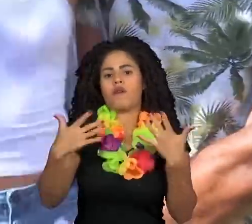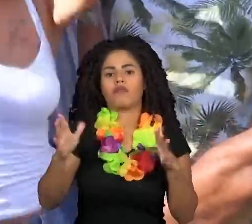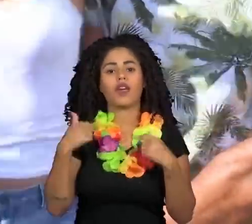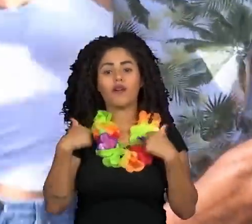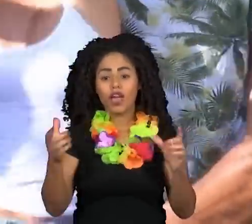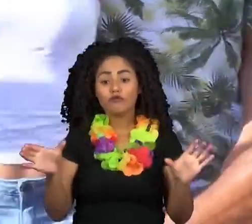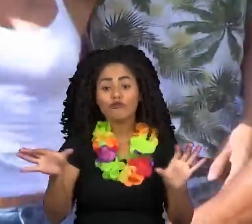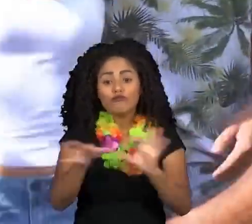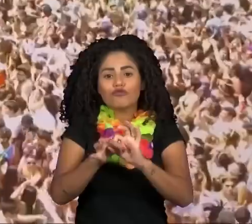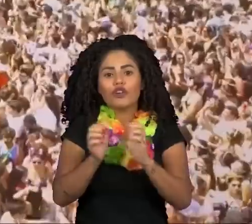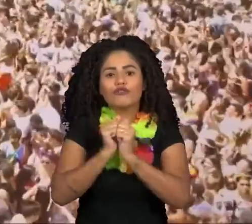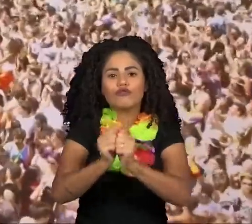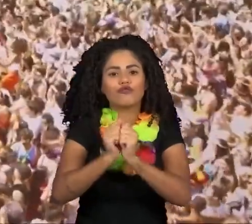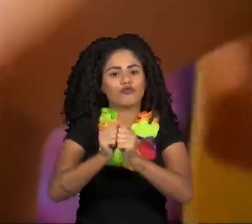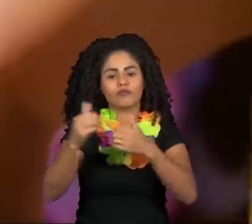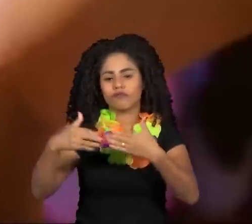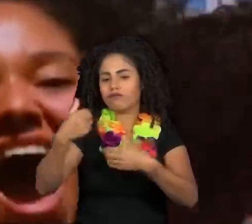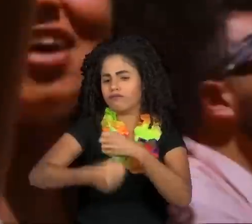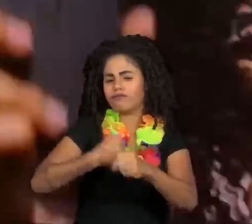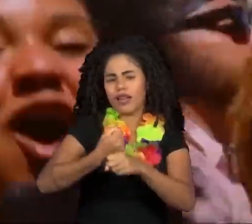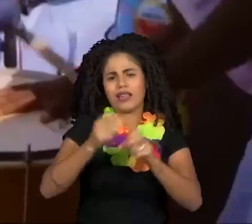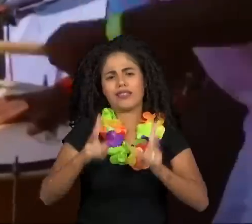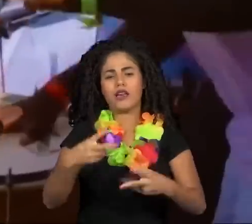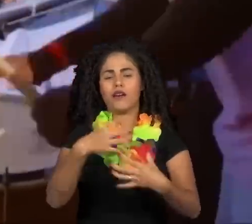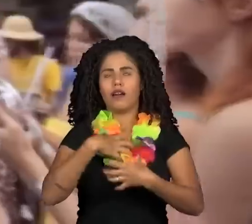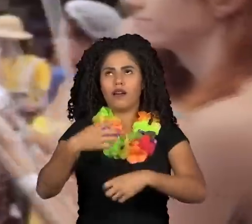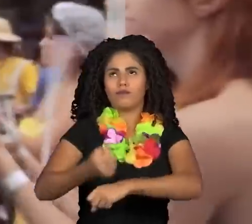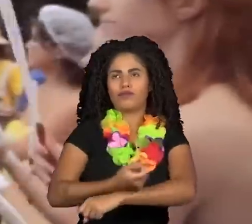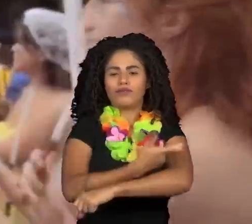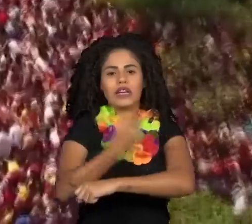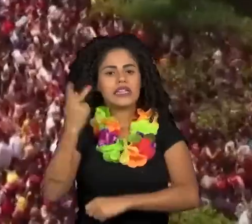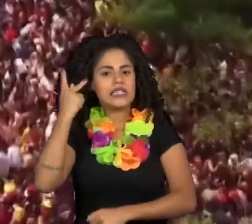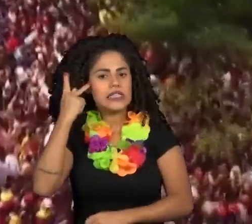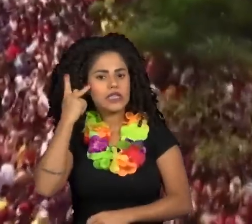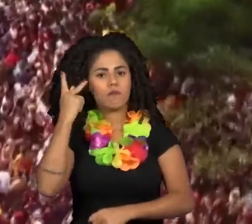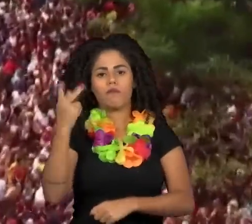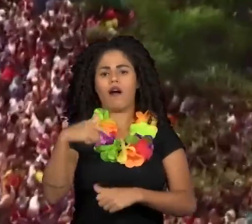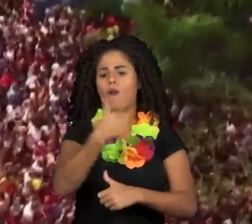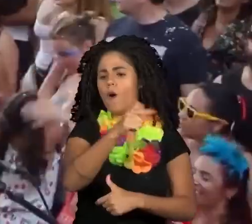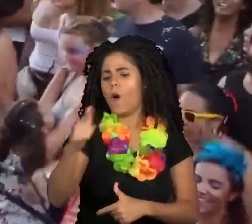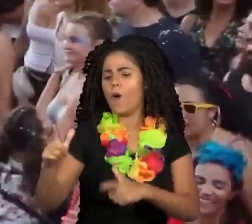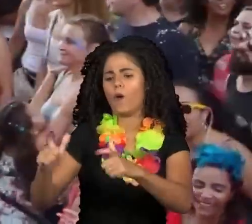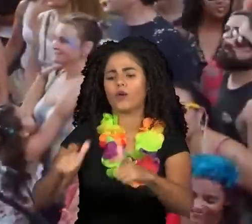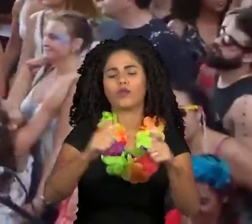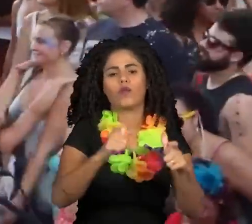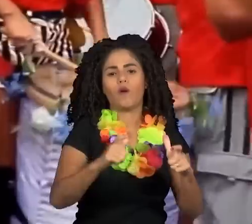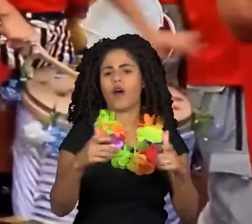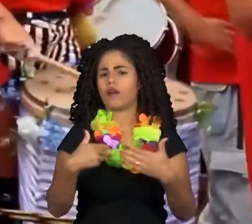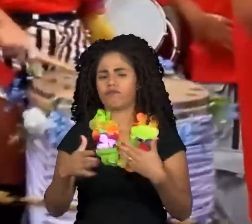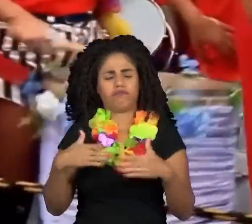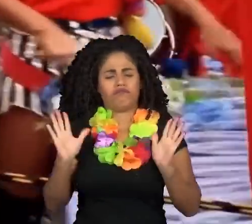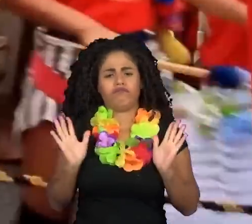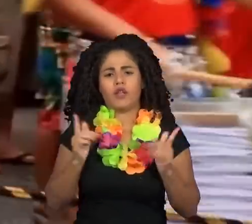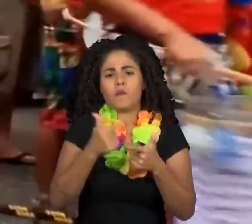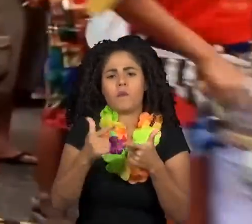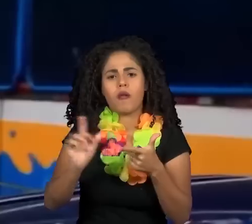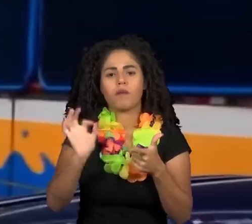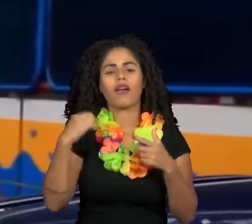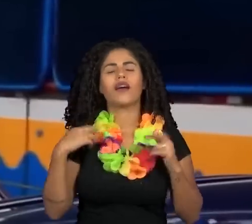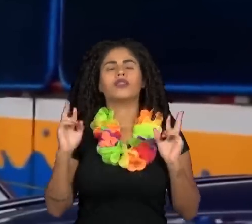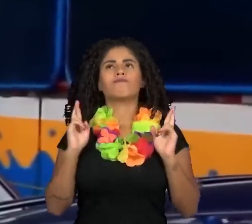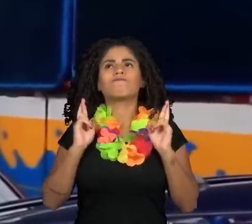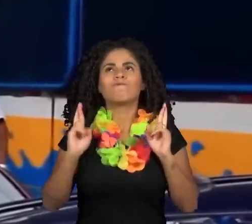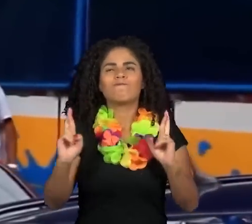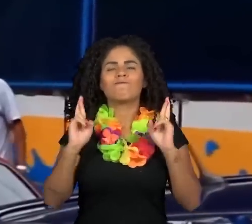fevereiro, o carnaval é o ano inteiro. O carnaval, seja em São Paulo ou em qualquer outro lugar, ele renova a esperança e